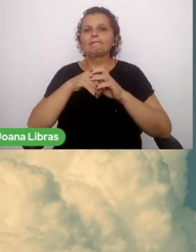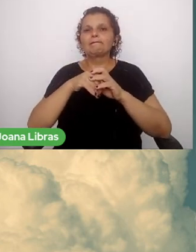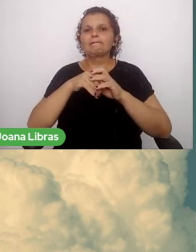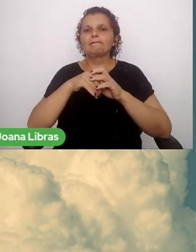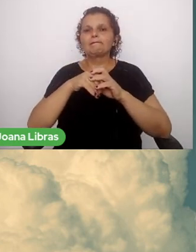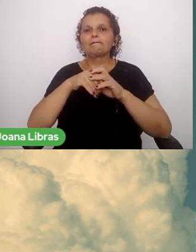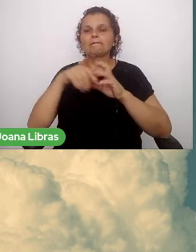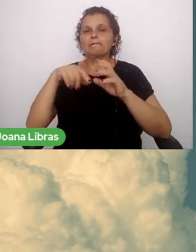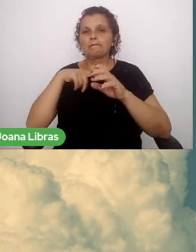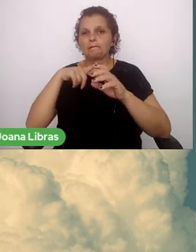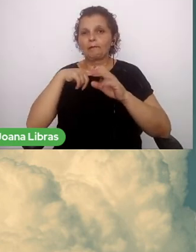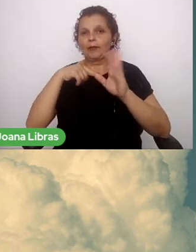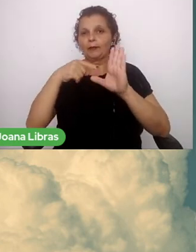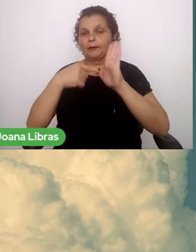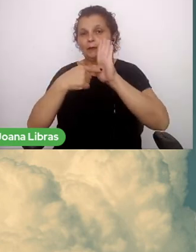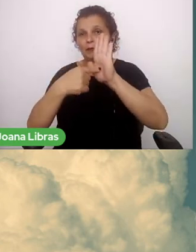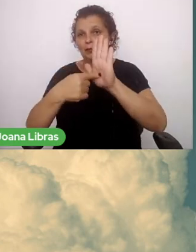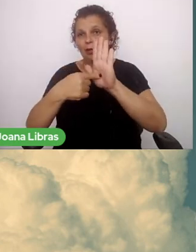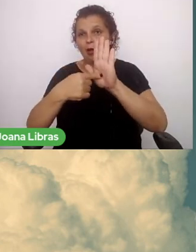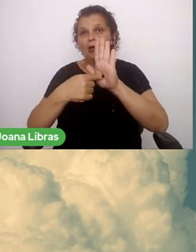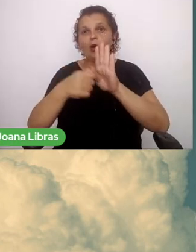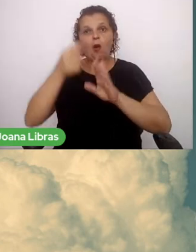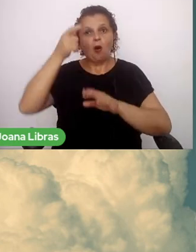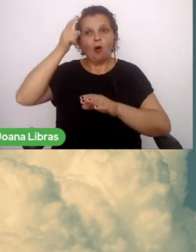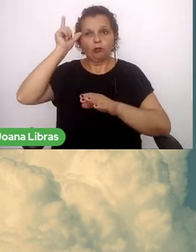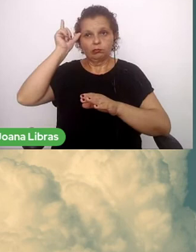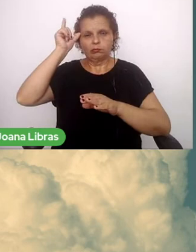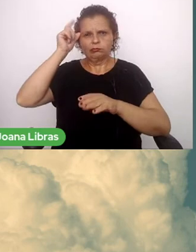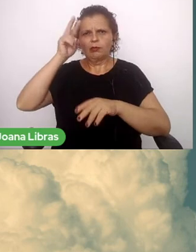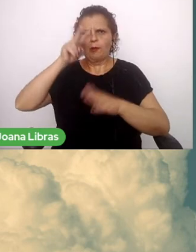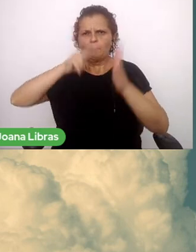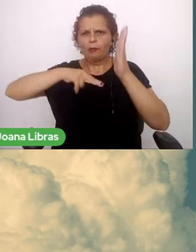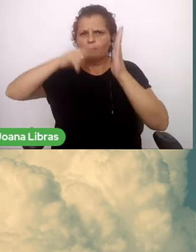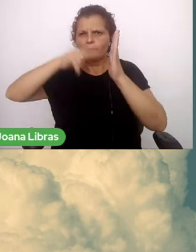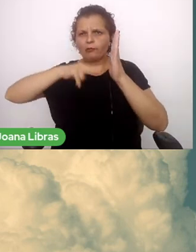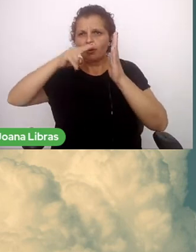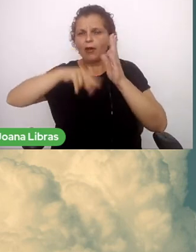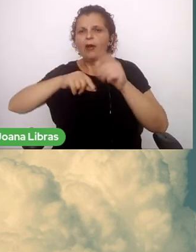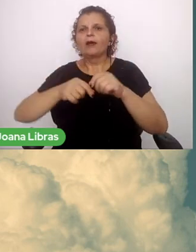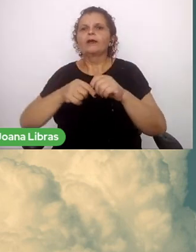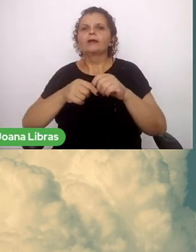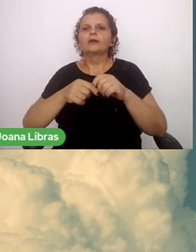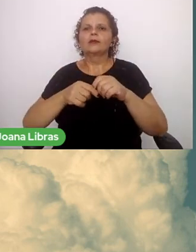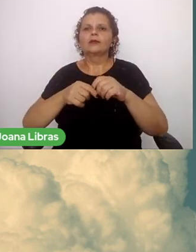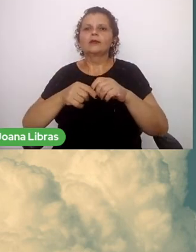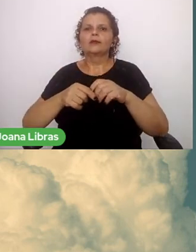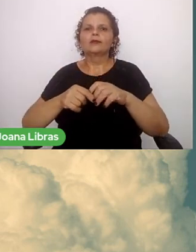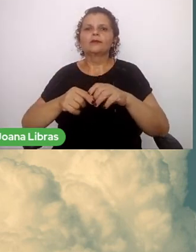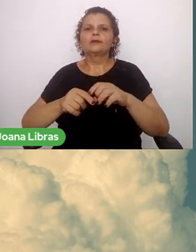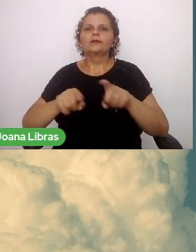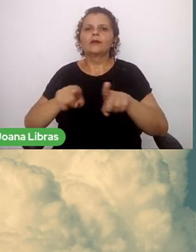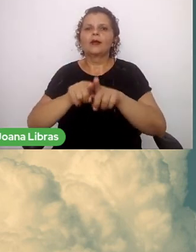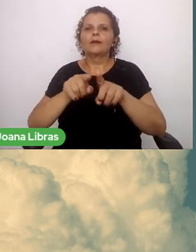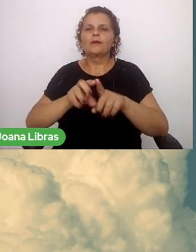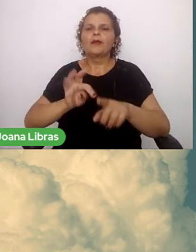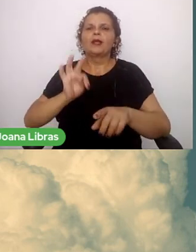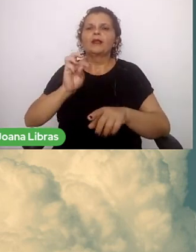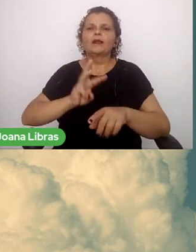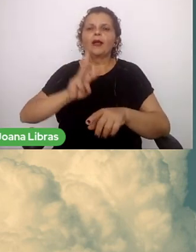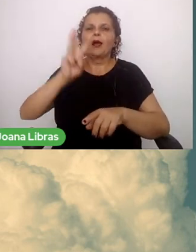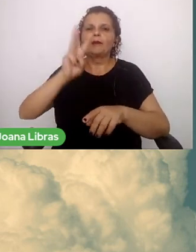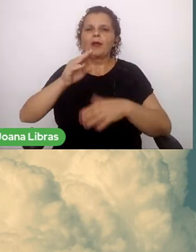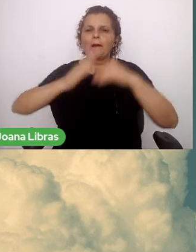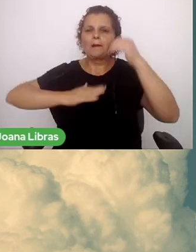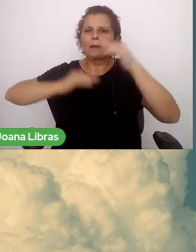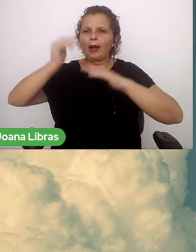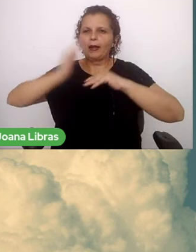Tem a apresentação de ontem, se vocês tiveram a oportunidade de ver, certo? Nos Sensible Defaults da TW, né, que são as práticas,